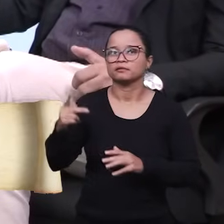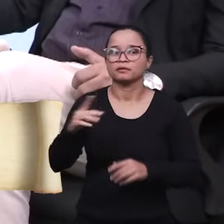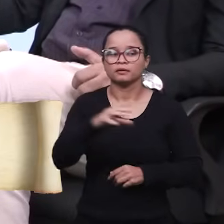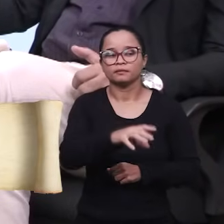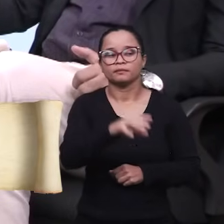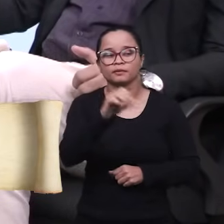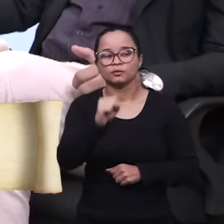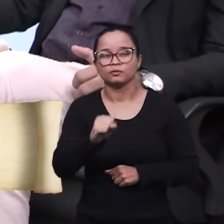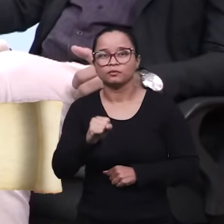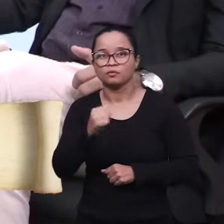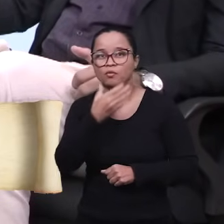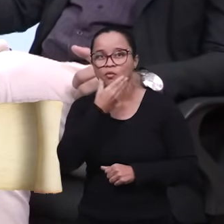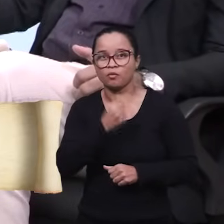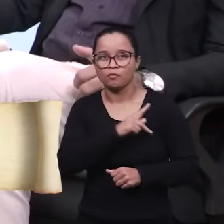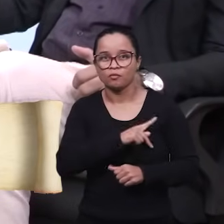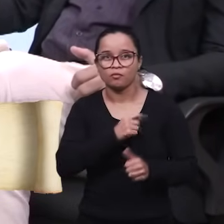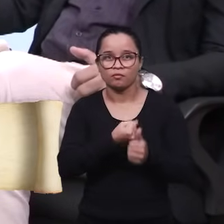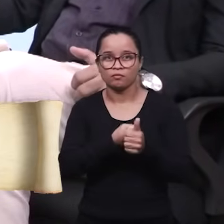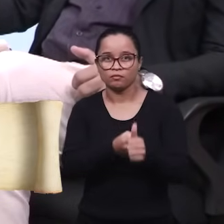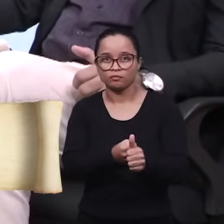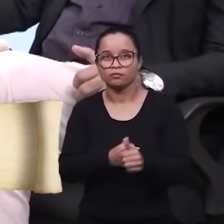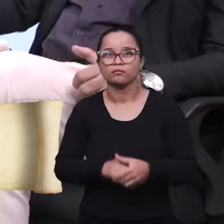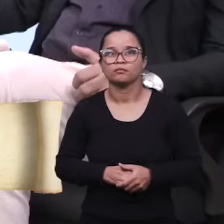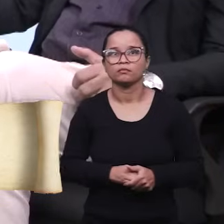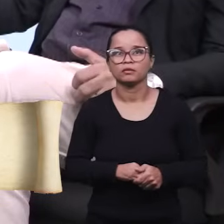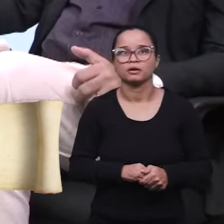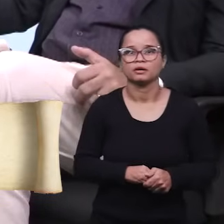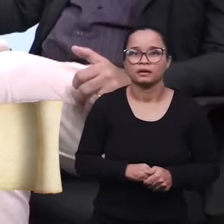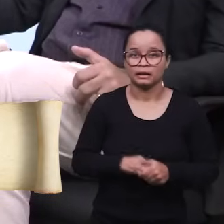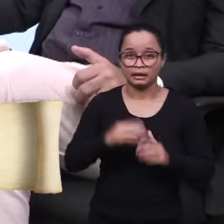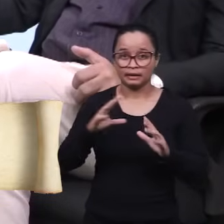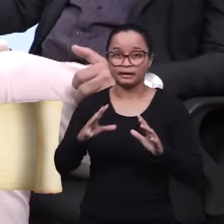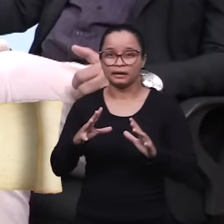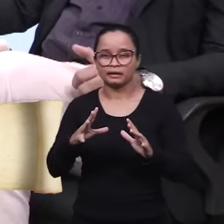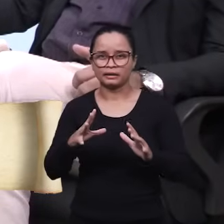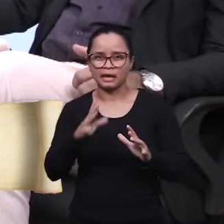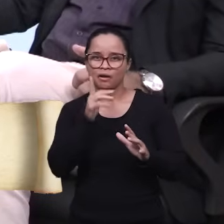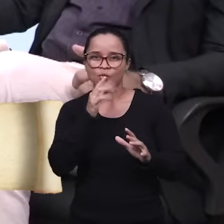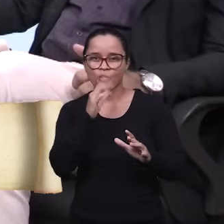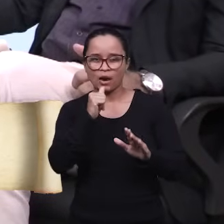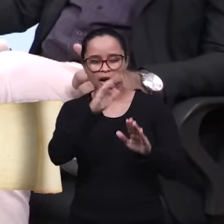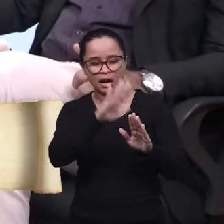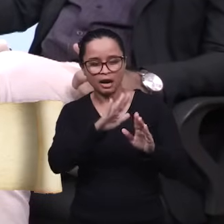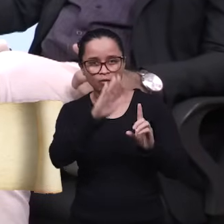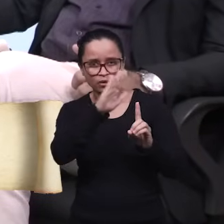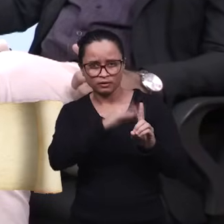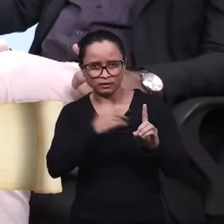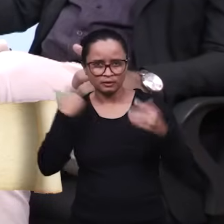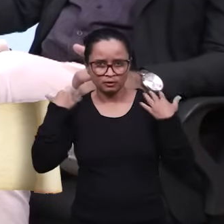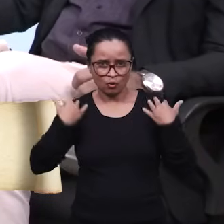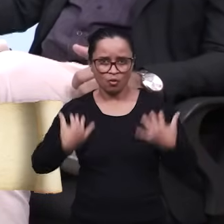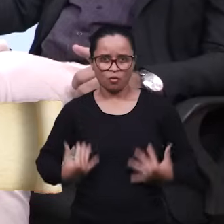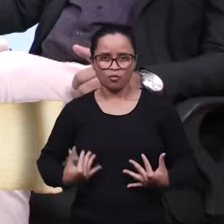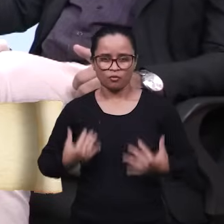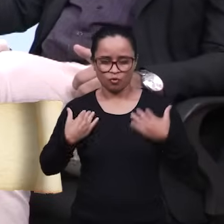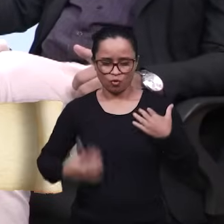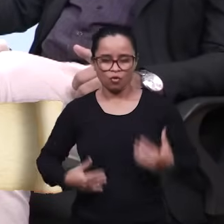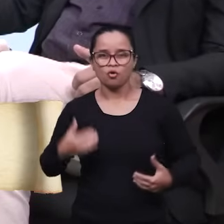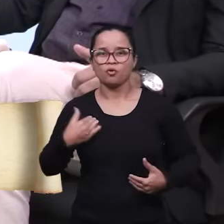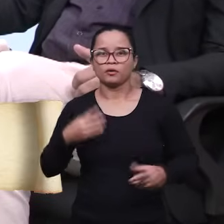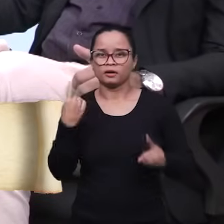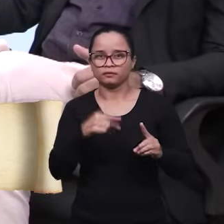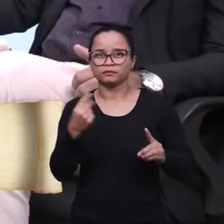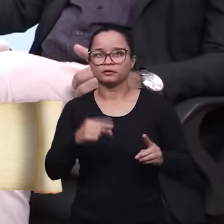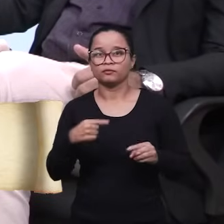Paulo e Silas, lavou os vergões das chicotadas e colocou a mesa para comer com eles